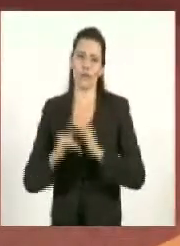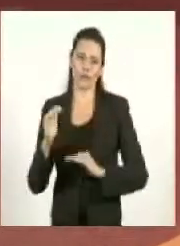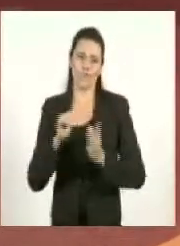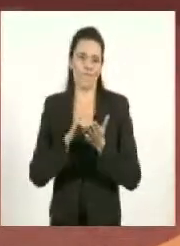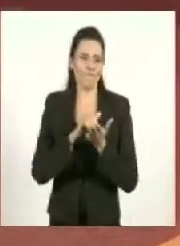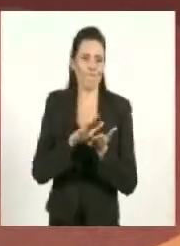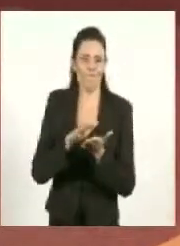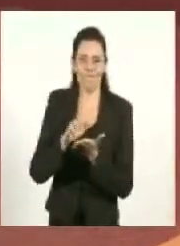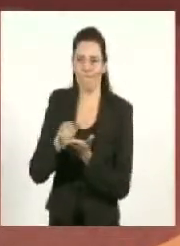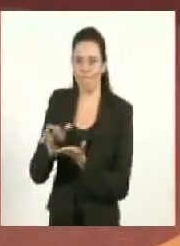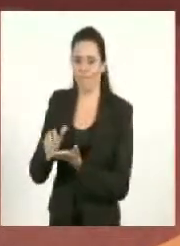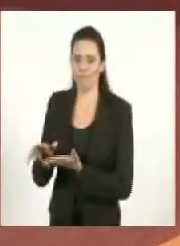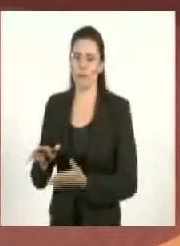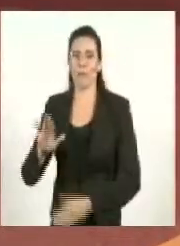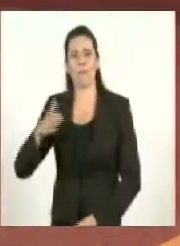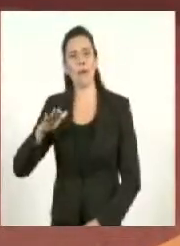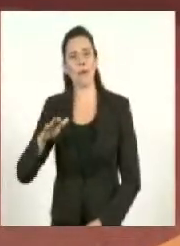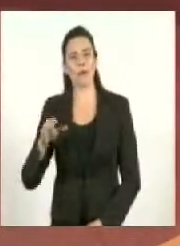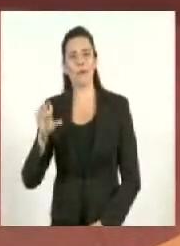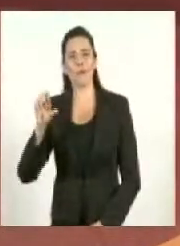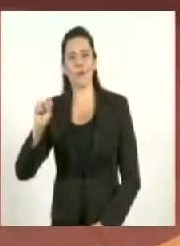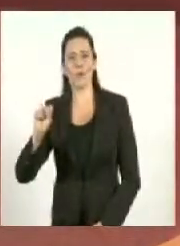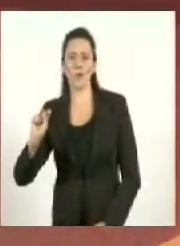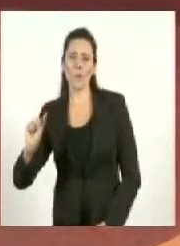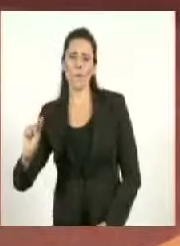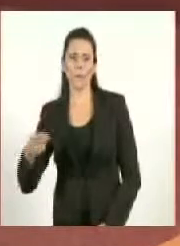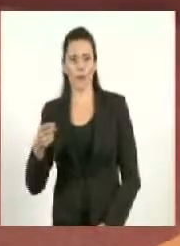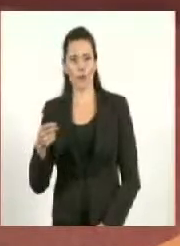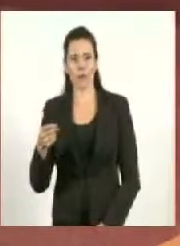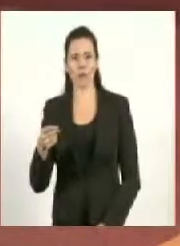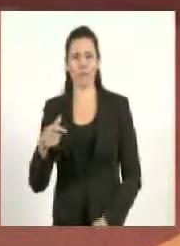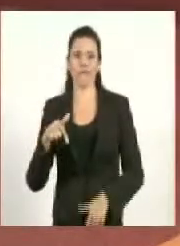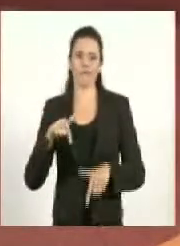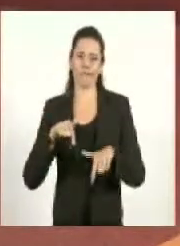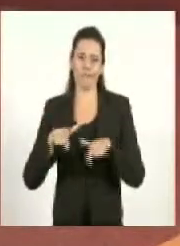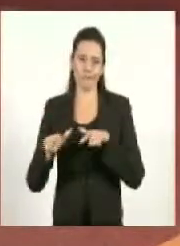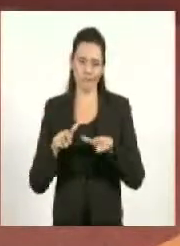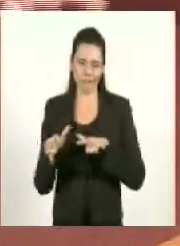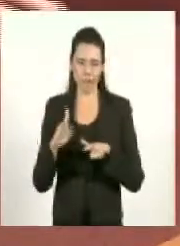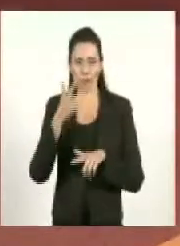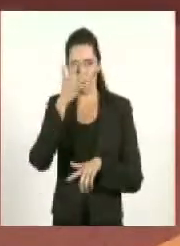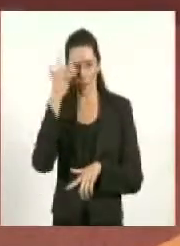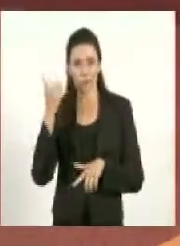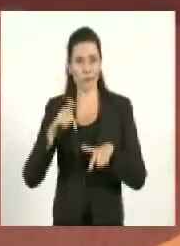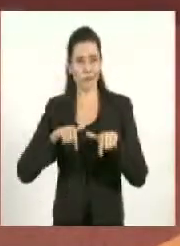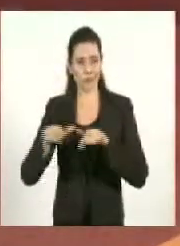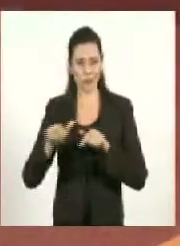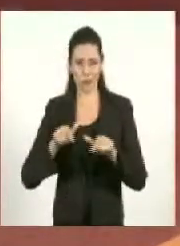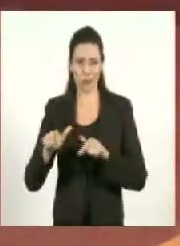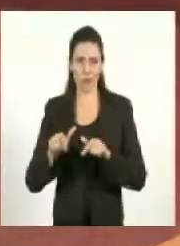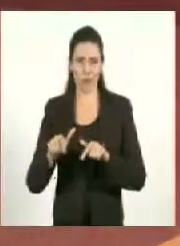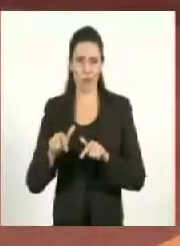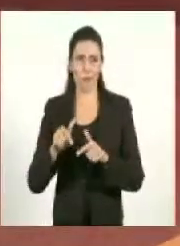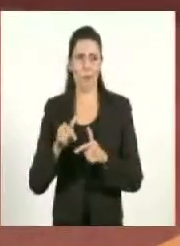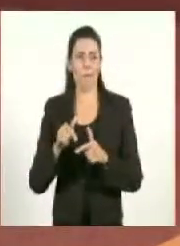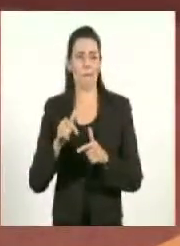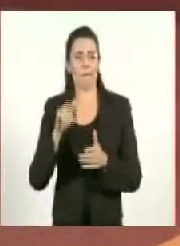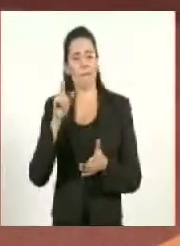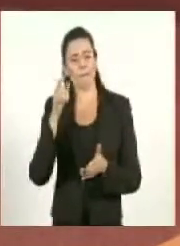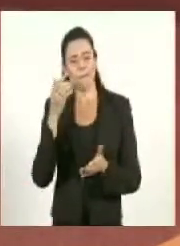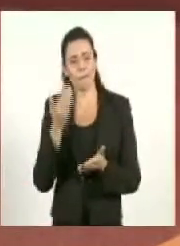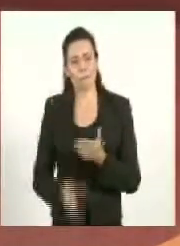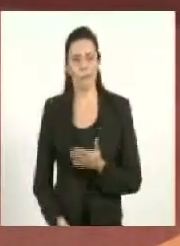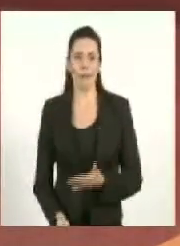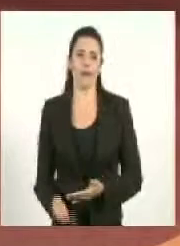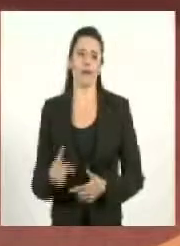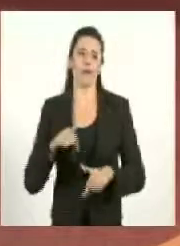Ou seja, cerca de 8 mil trabalhadores estão desempregados, devendo as pessoas, sendo